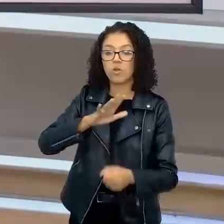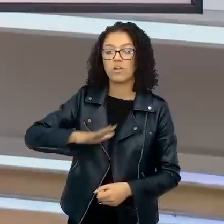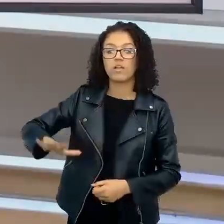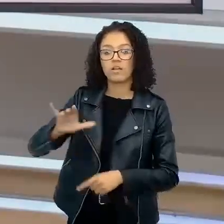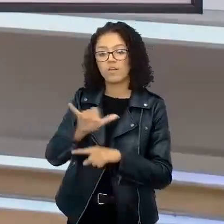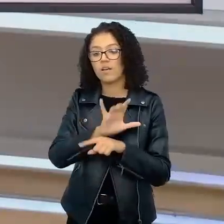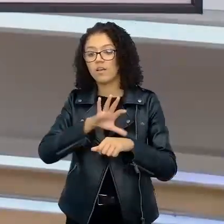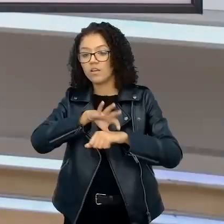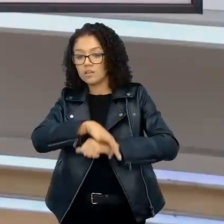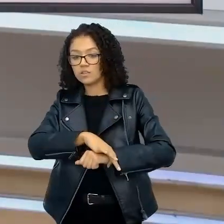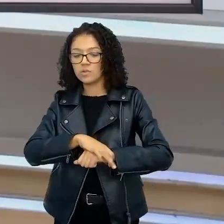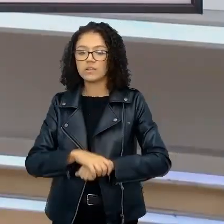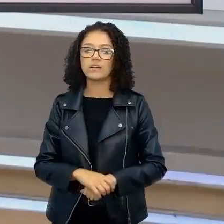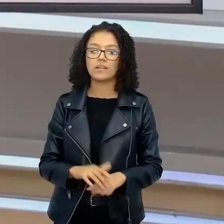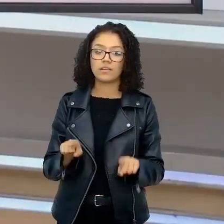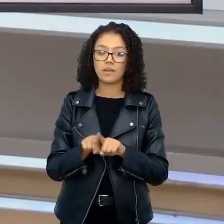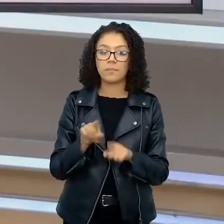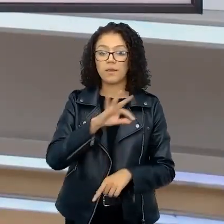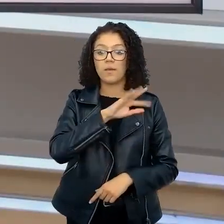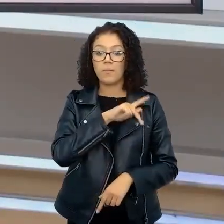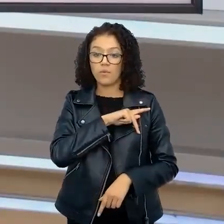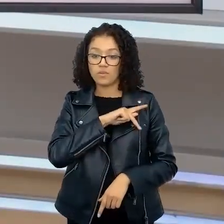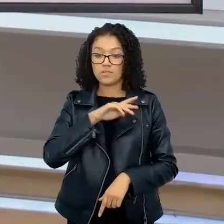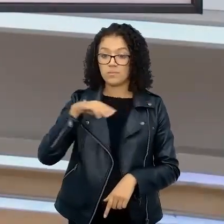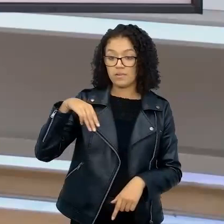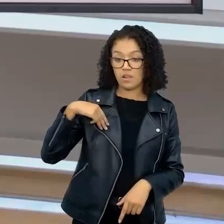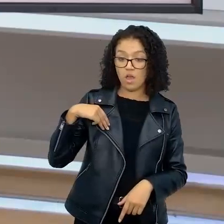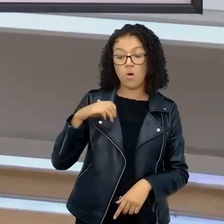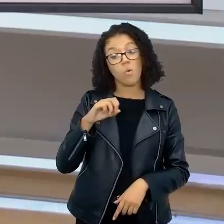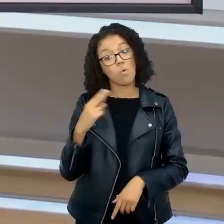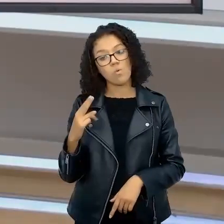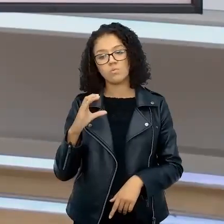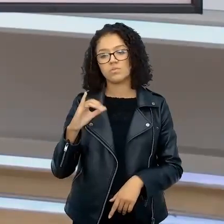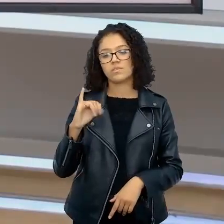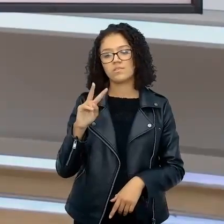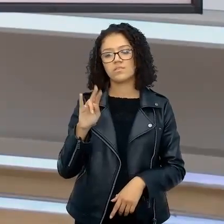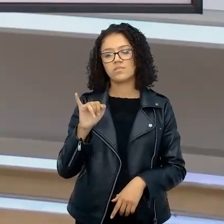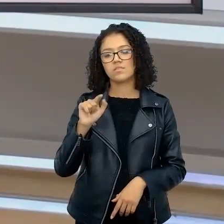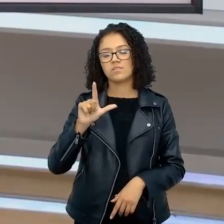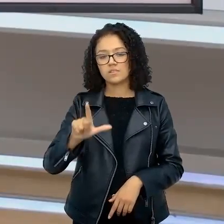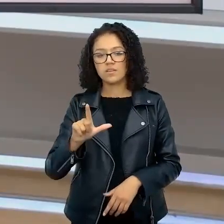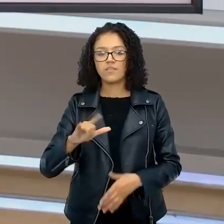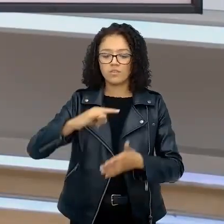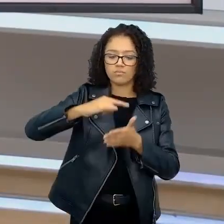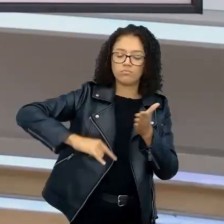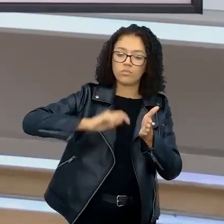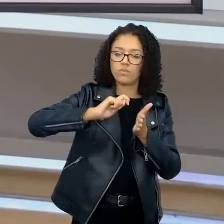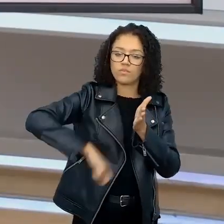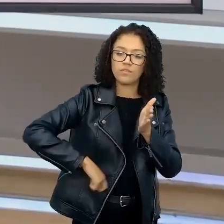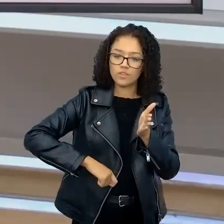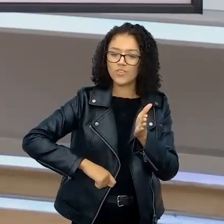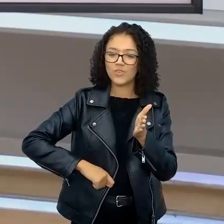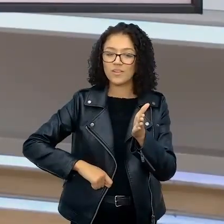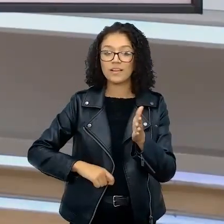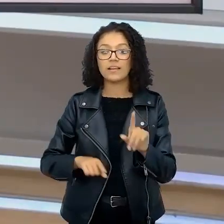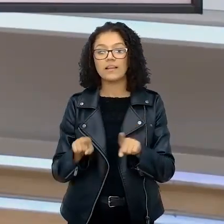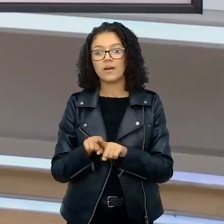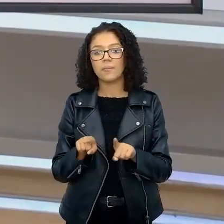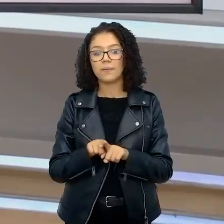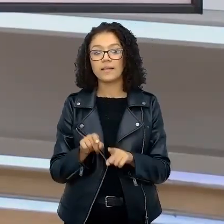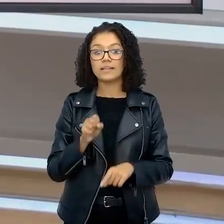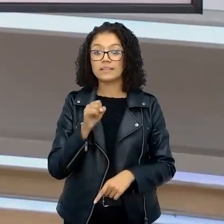território. A gente tem polícia militar e civil, que é onde a gente vai buscar, né, registrar boletim de ocorrência, acionar em caso